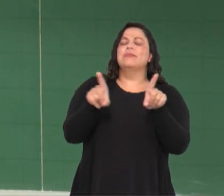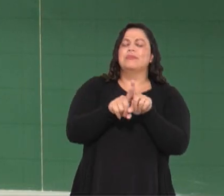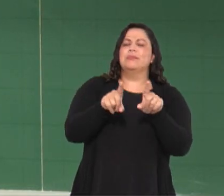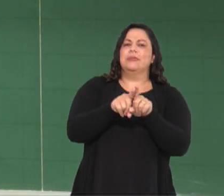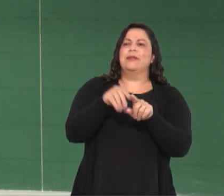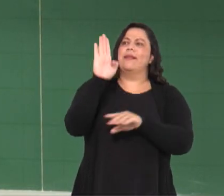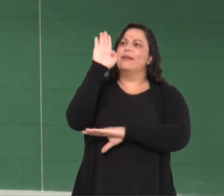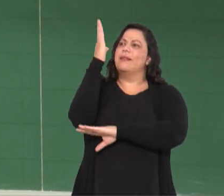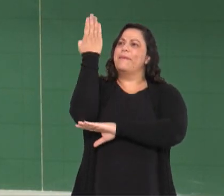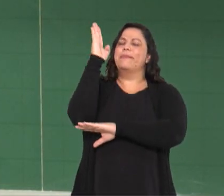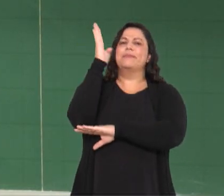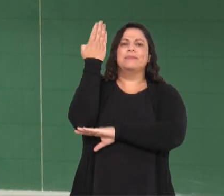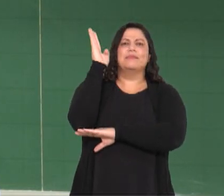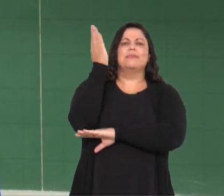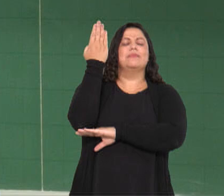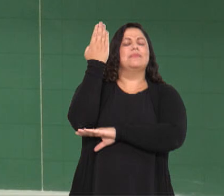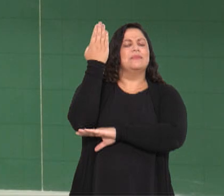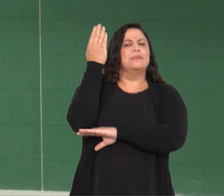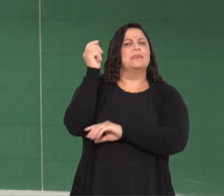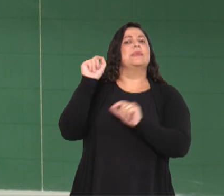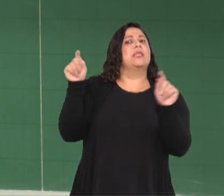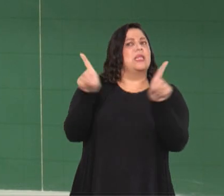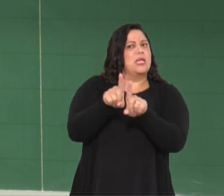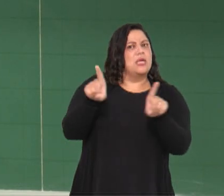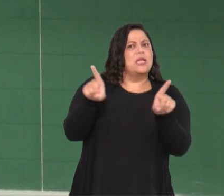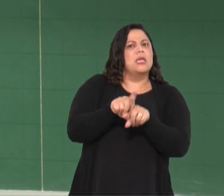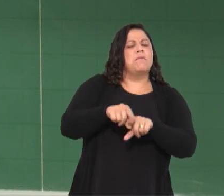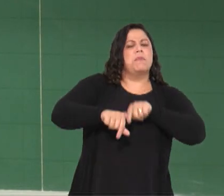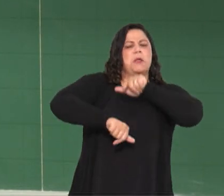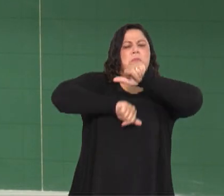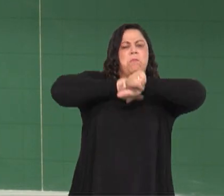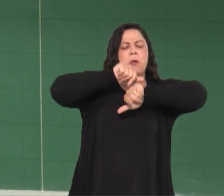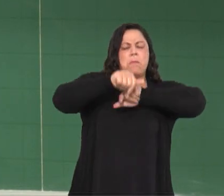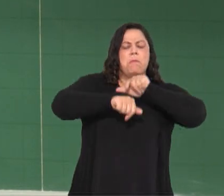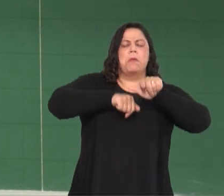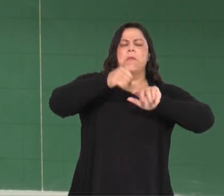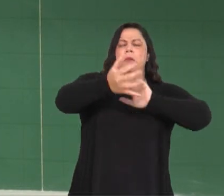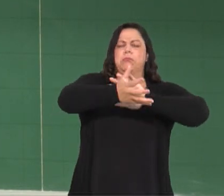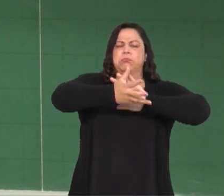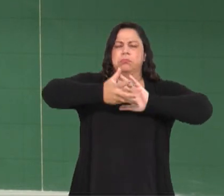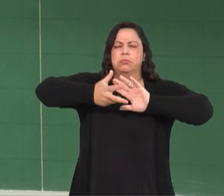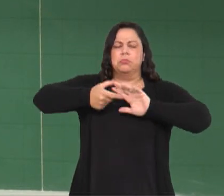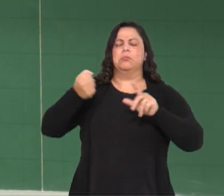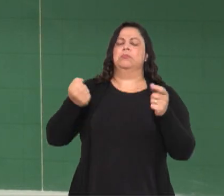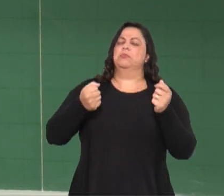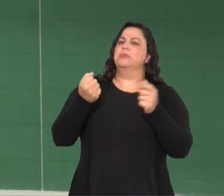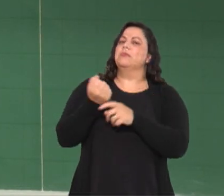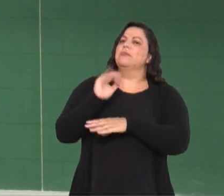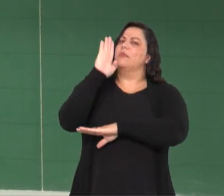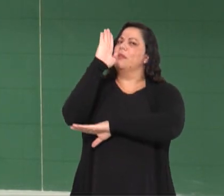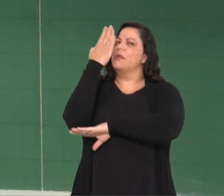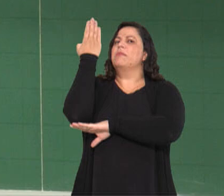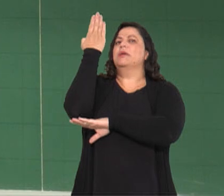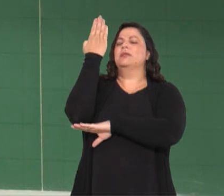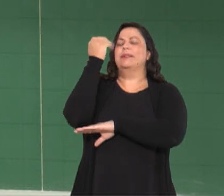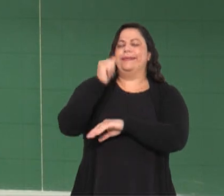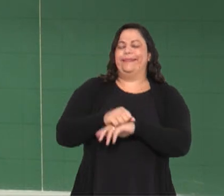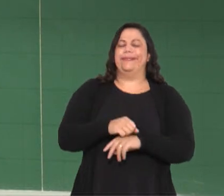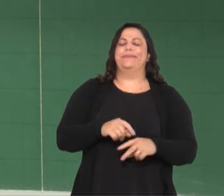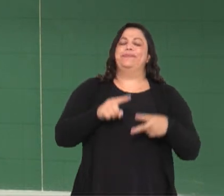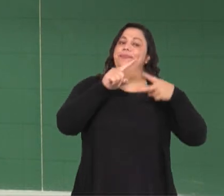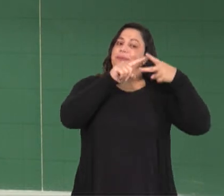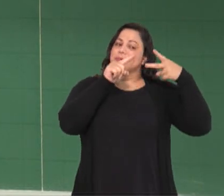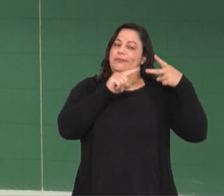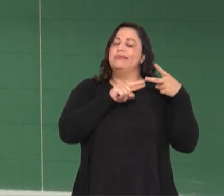da madeira. A madeira também era explorada nessa época. Então, além da erva mate, que foi muito importante, nós tivemos a